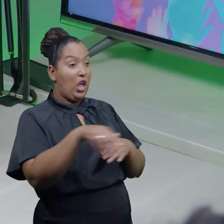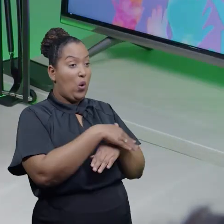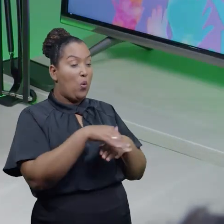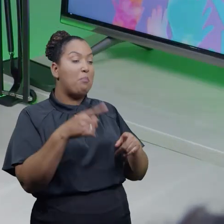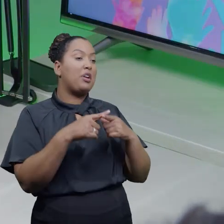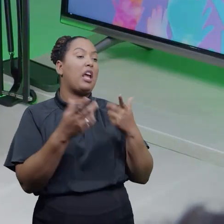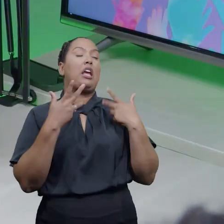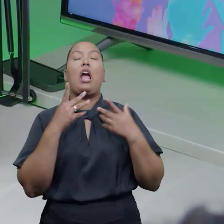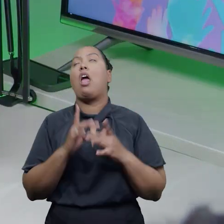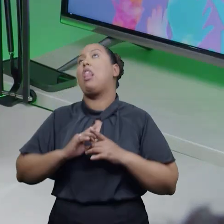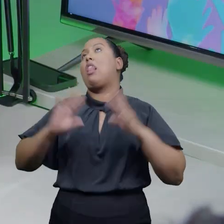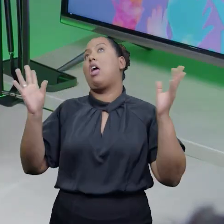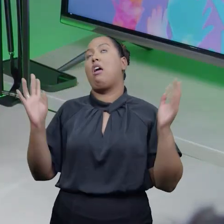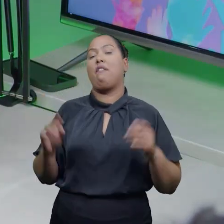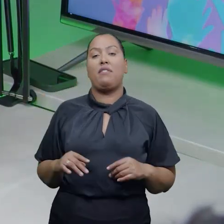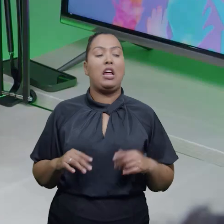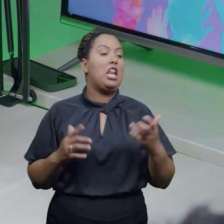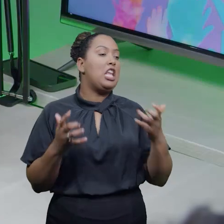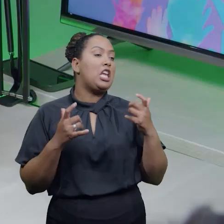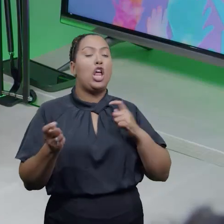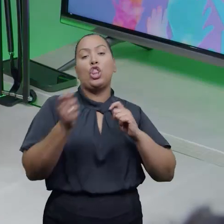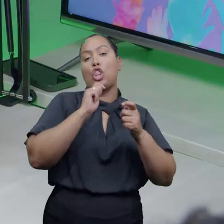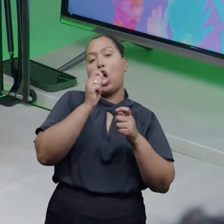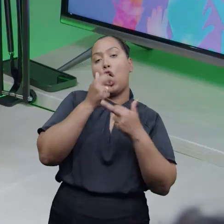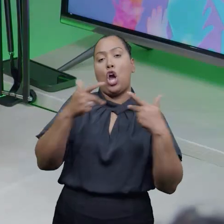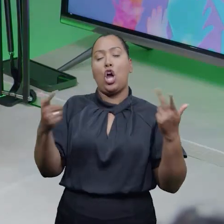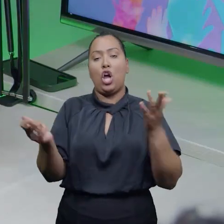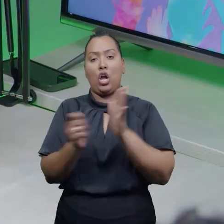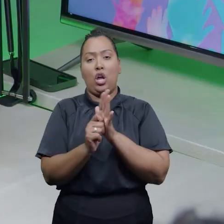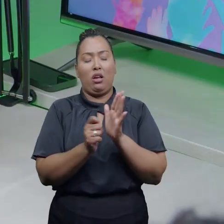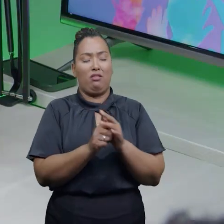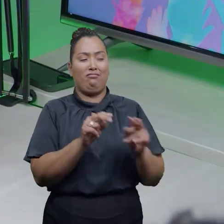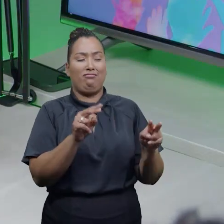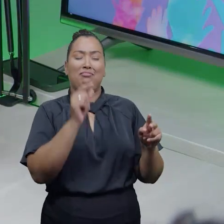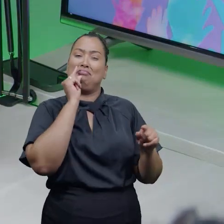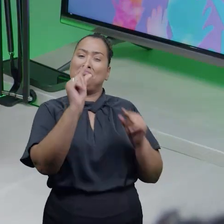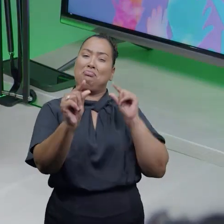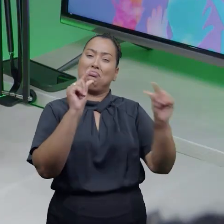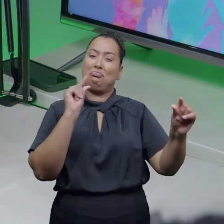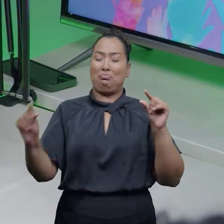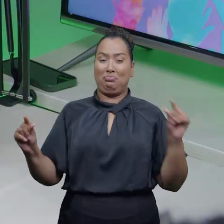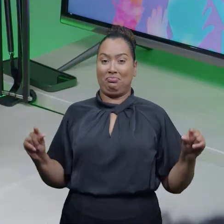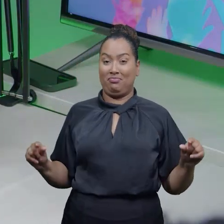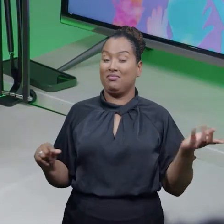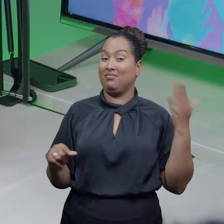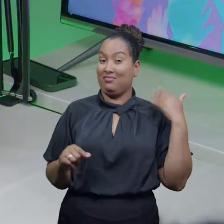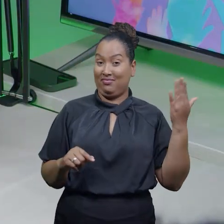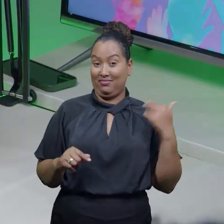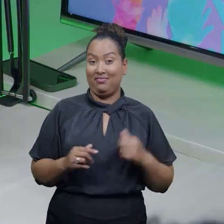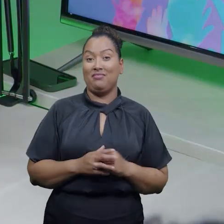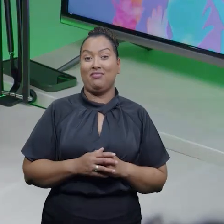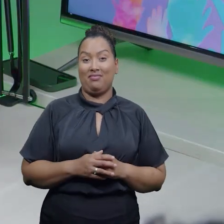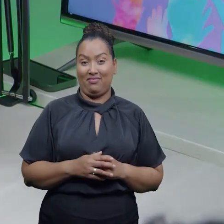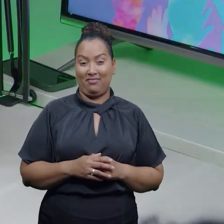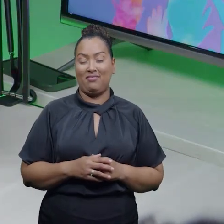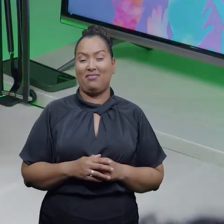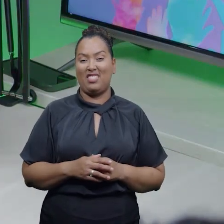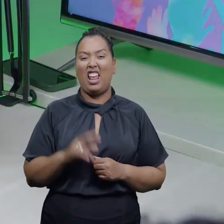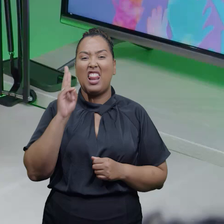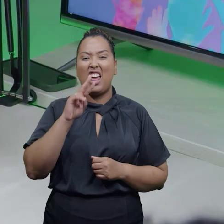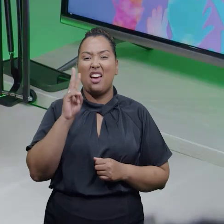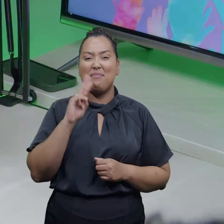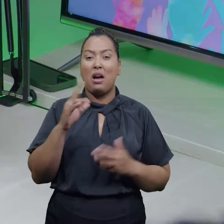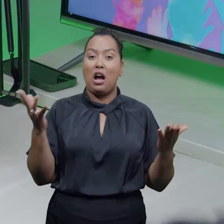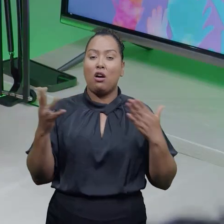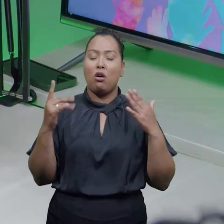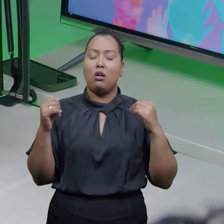rua porque quer liberdade, porque quer usar droga, e enfim, todas